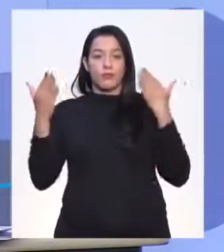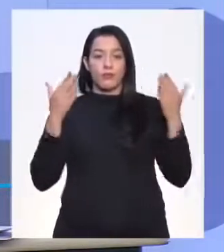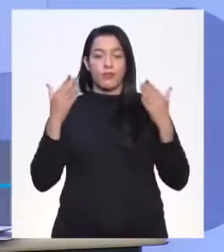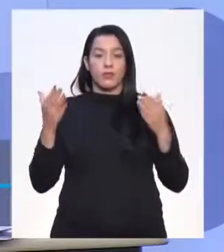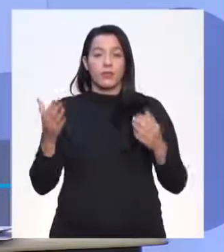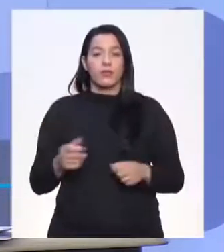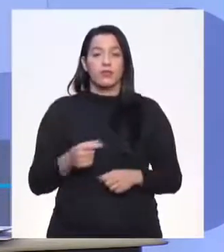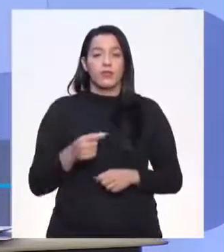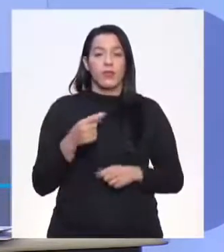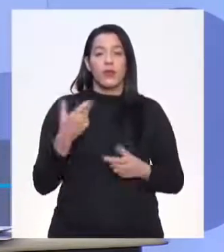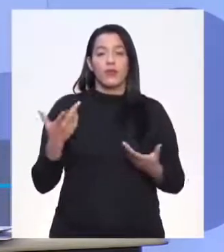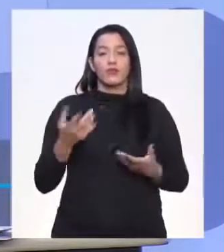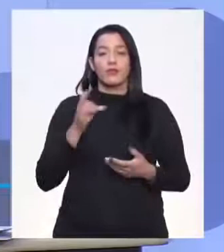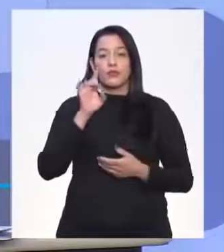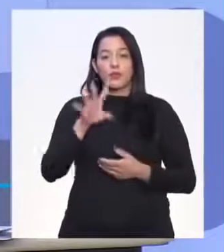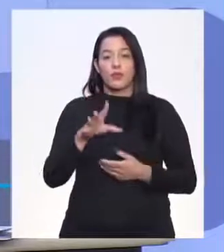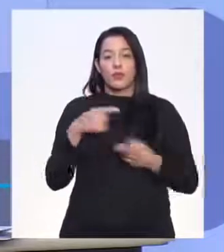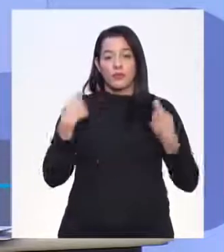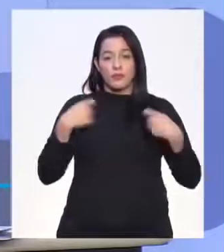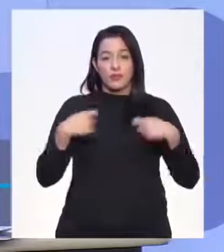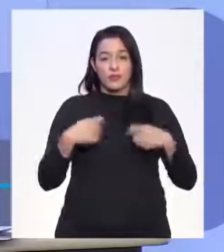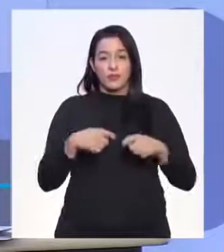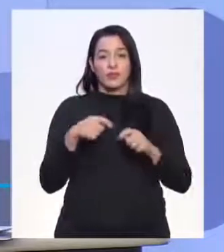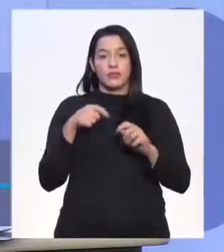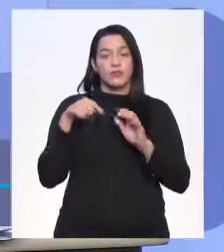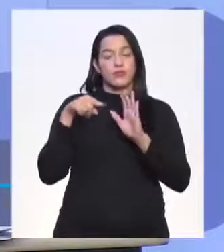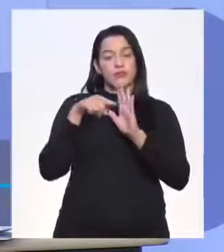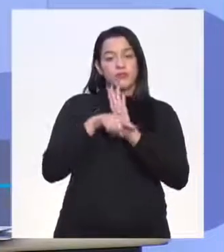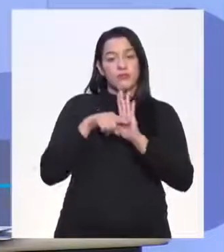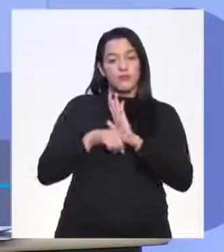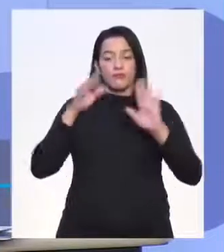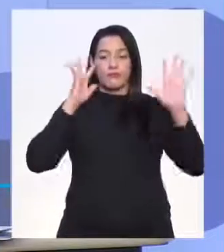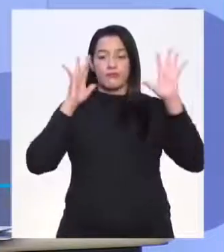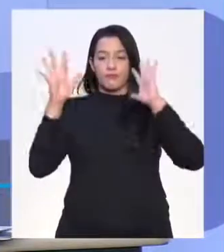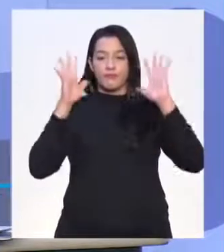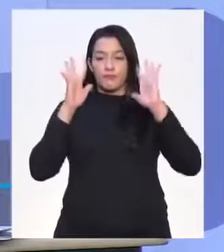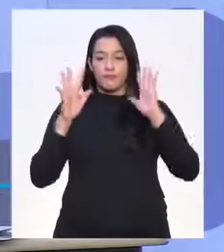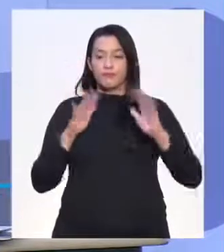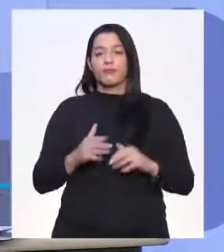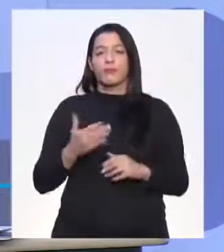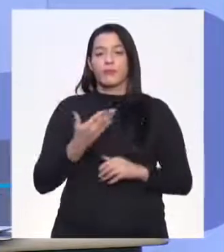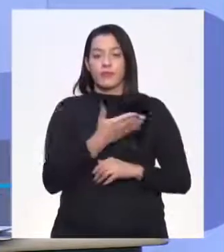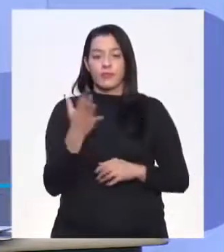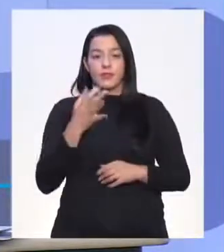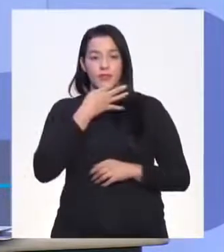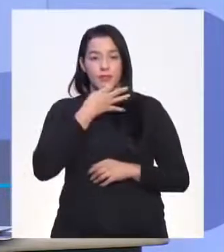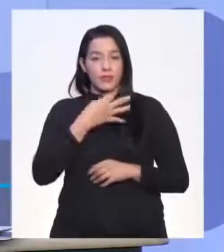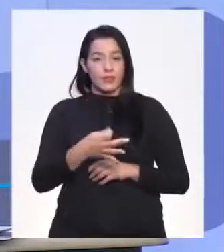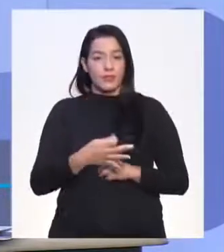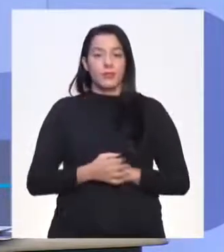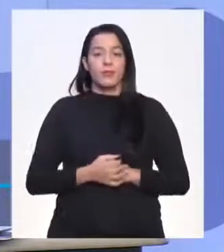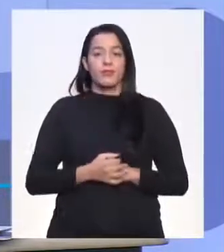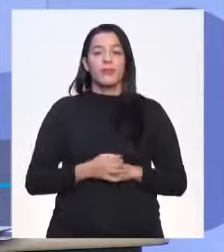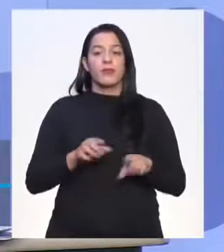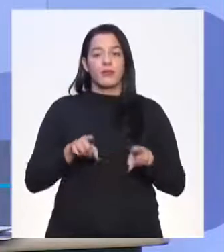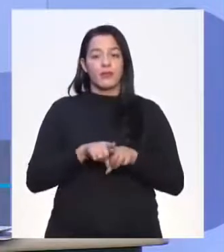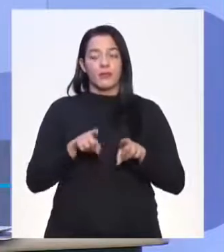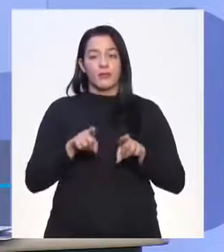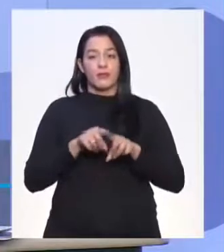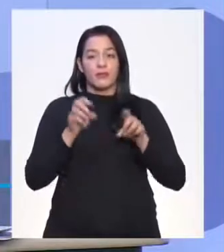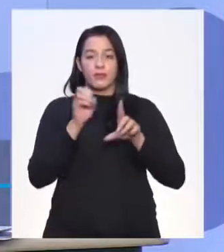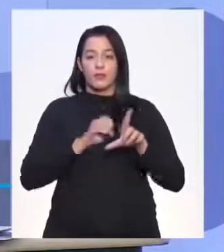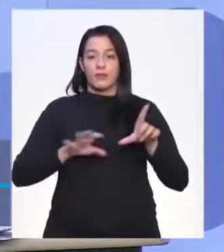nenhuma aqui, porque é o que vocês precisam fazer, essa reflexão, e fazer um comentário e compartilhar. Então,